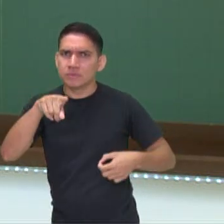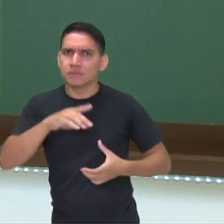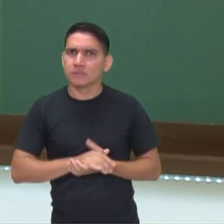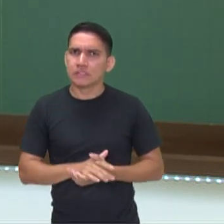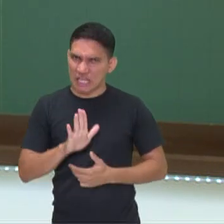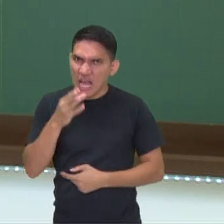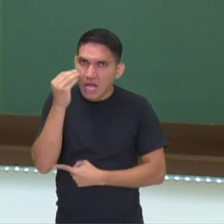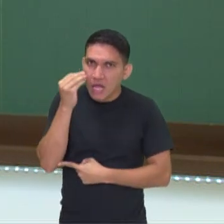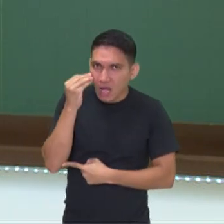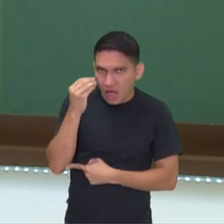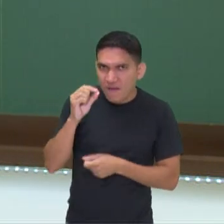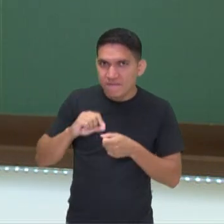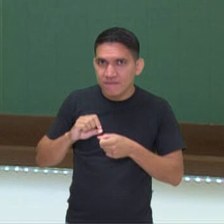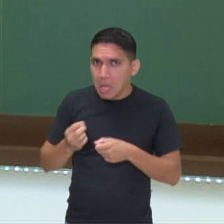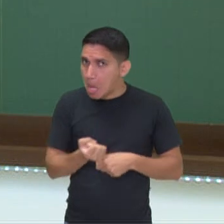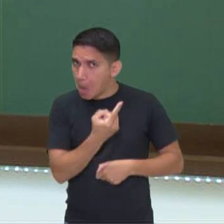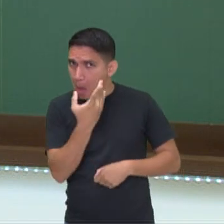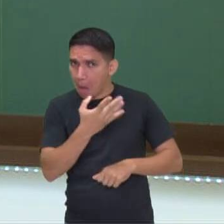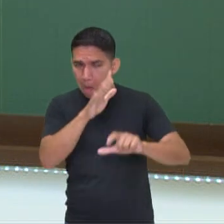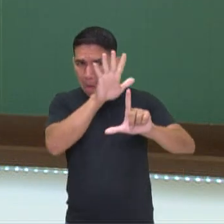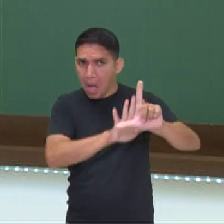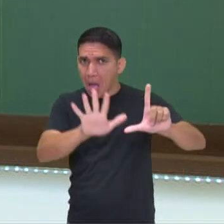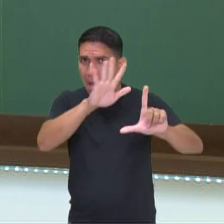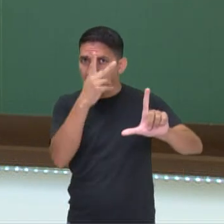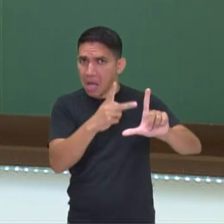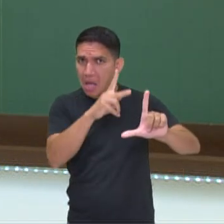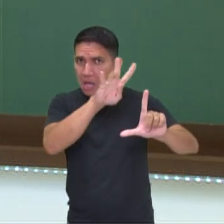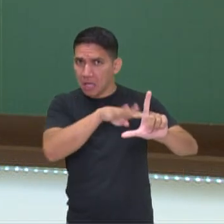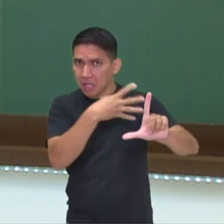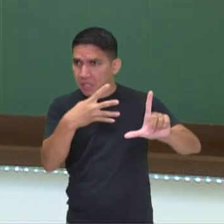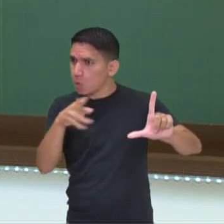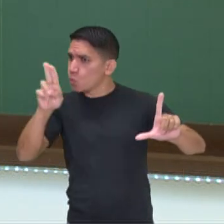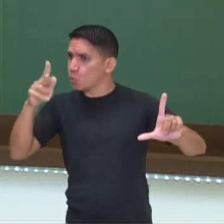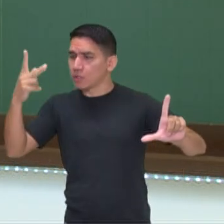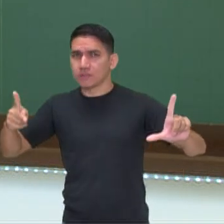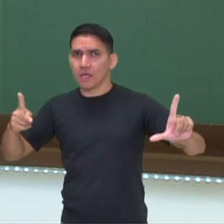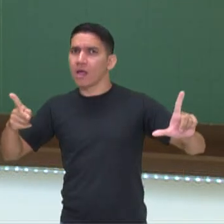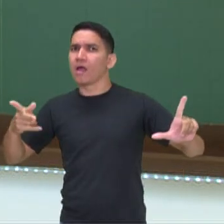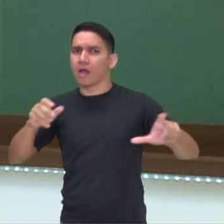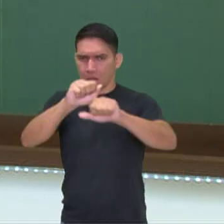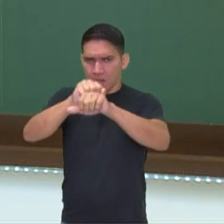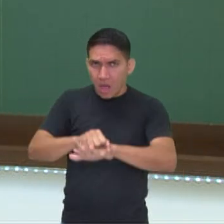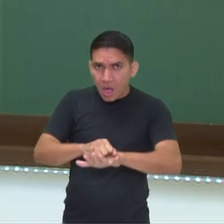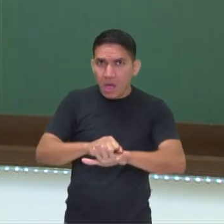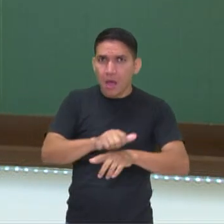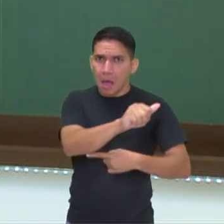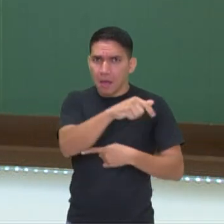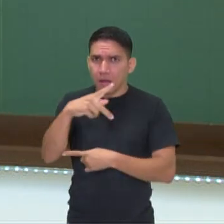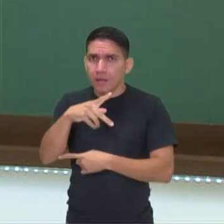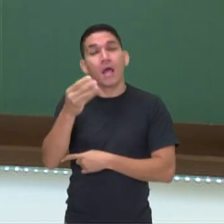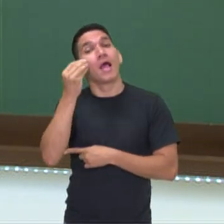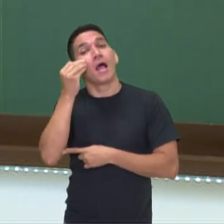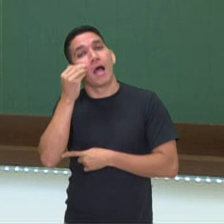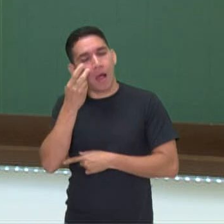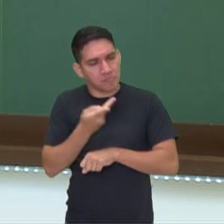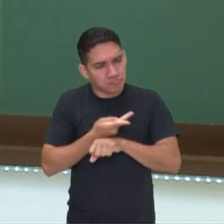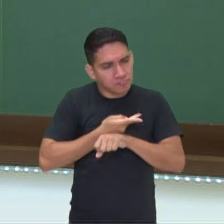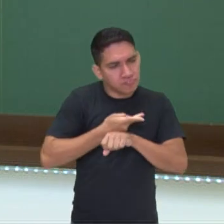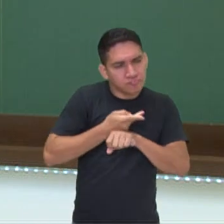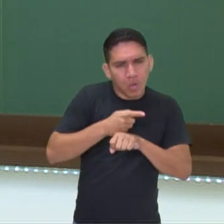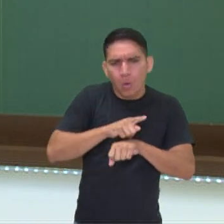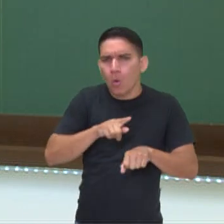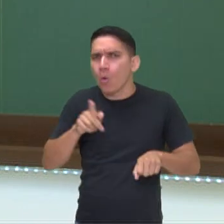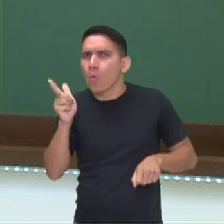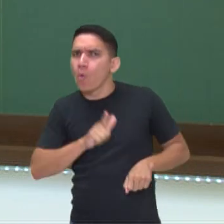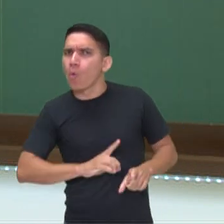já fizeram algum gráfico utilizando algum desses recursos? Que tal você pesquisar e verificar se tem como fazer